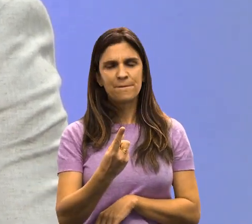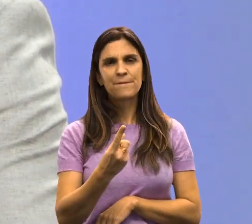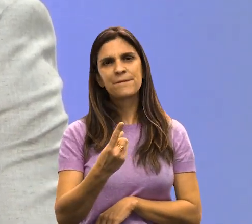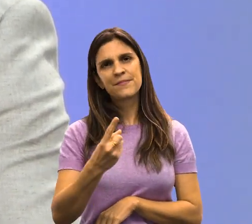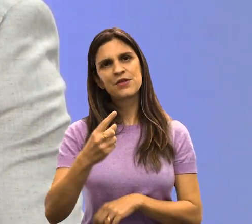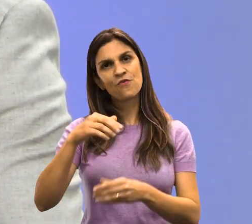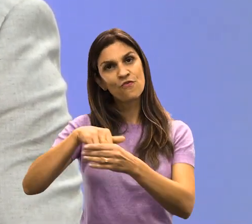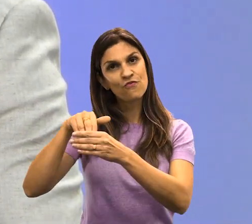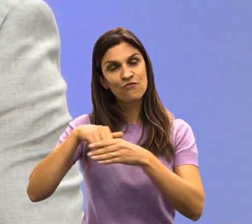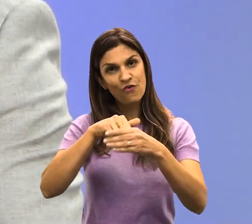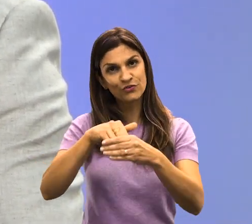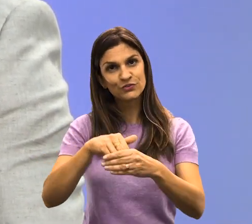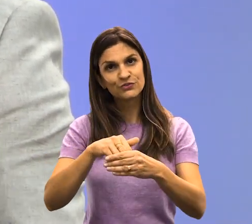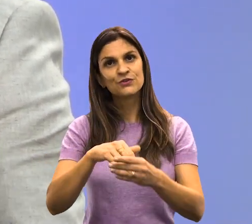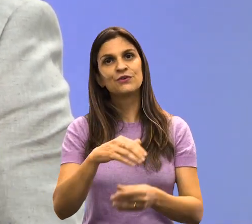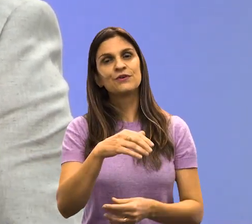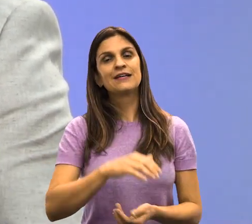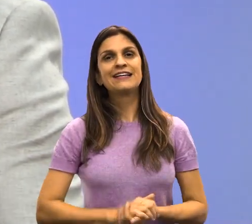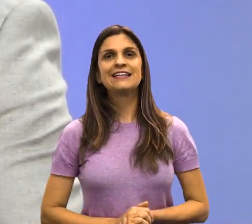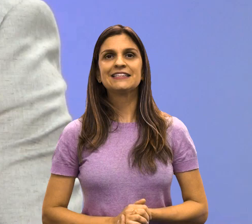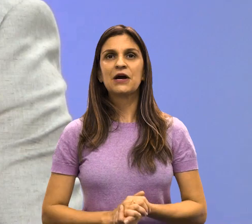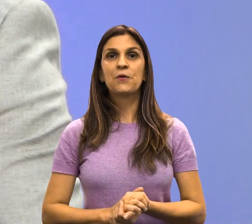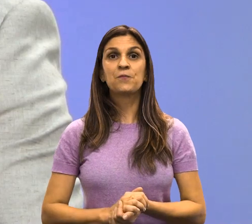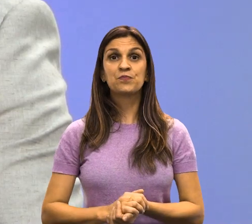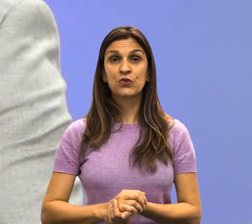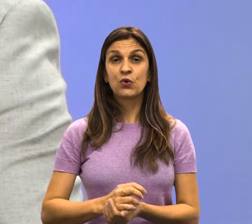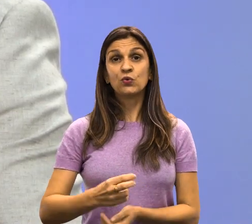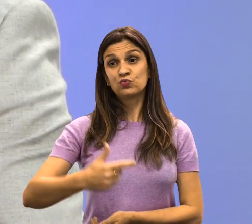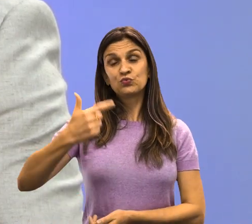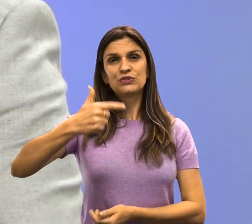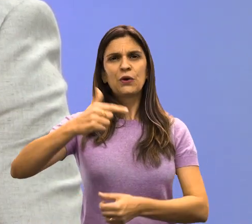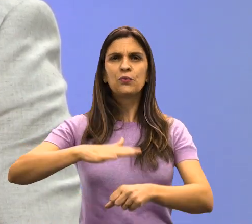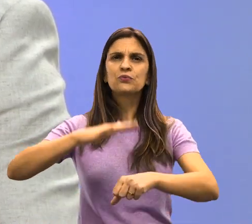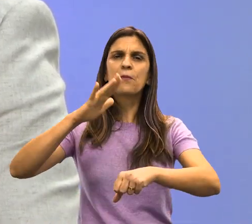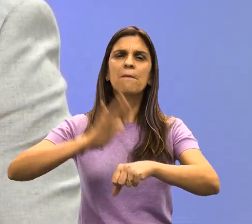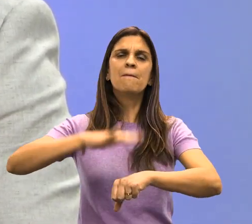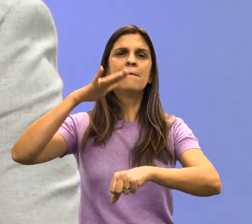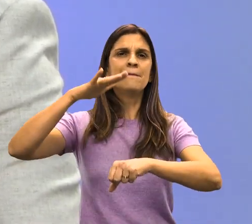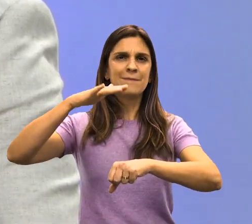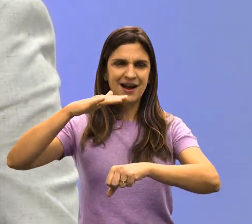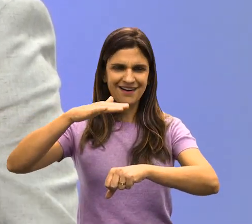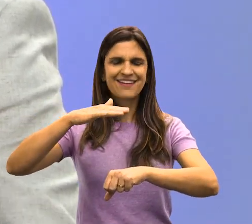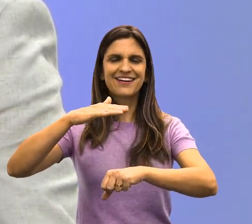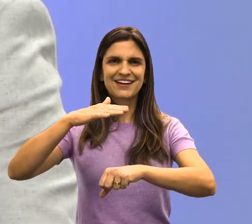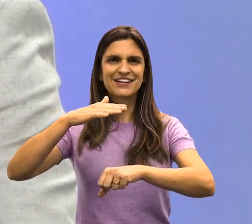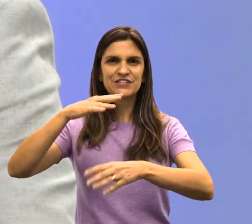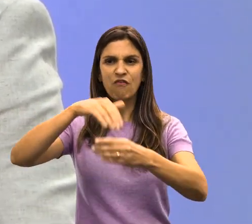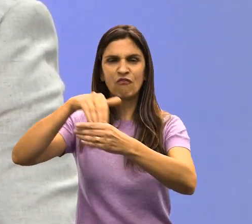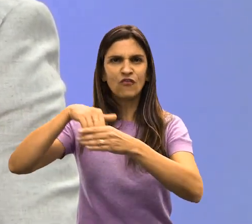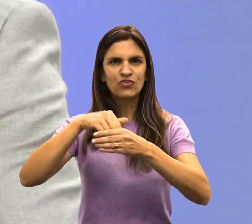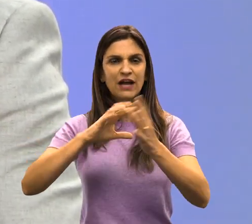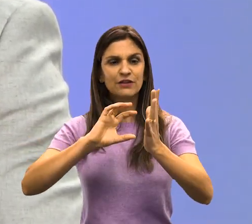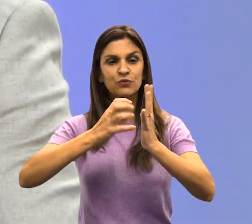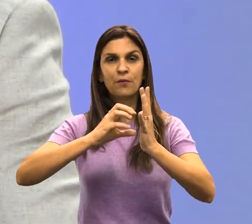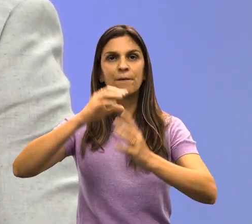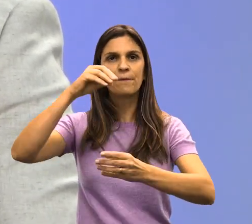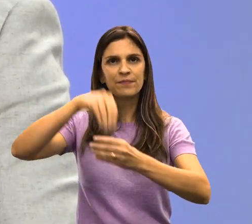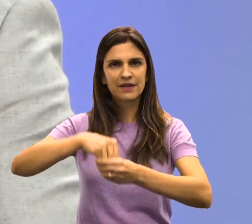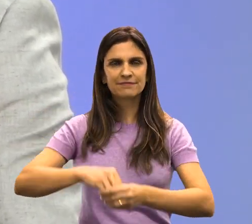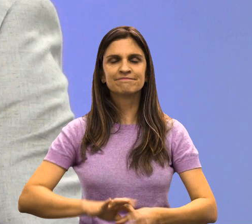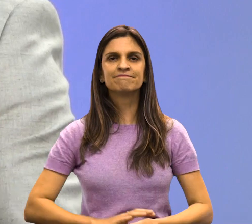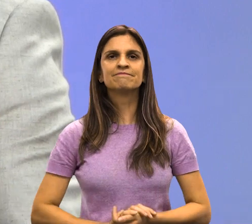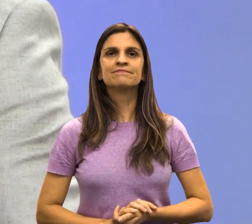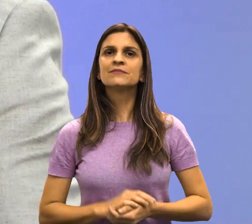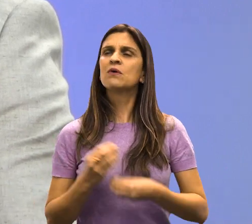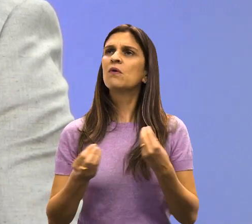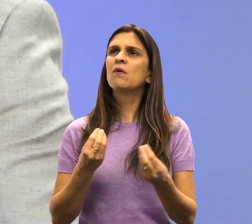4.199 votos, foi o quinto mais votado, o segundo mais votado do partido, por 10 votos para ser o mais votado do partido. Qual